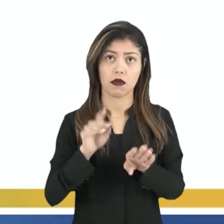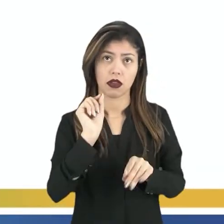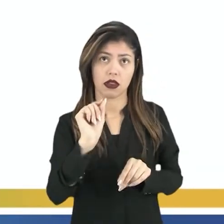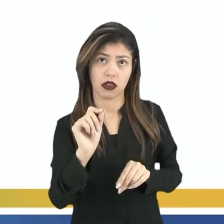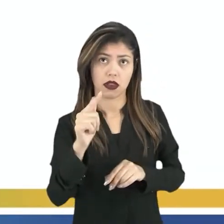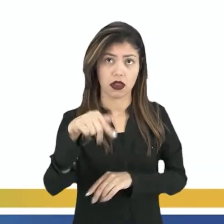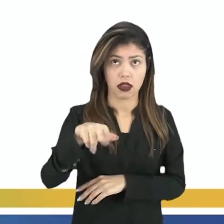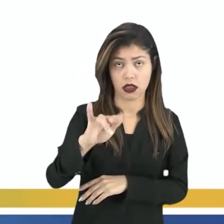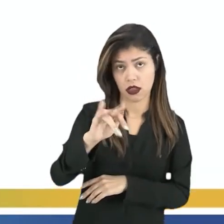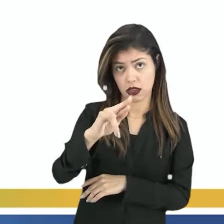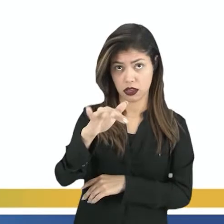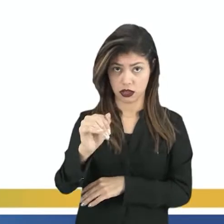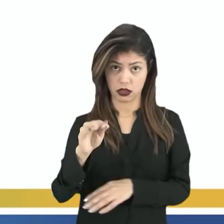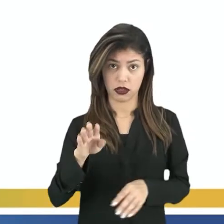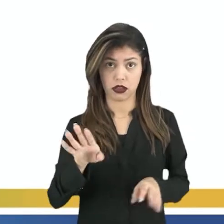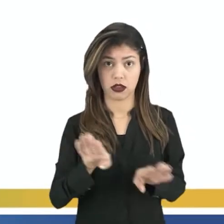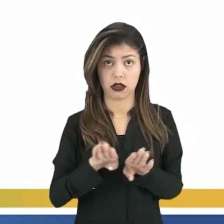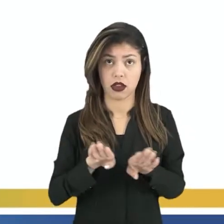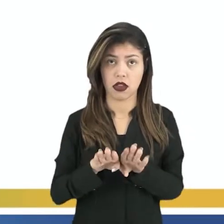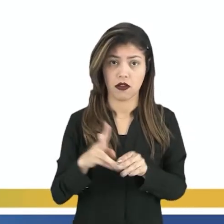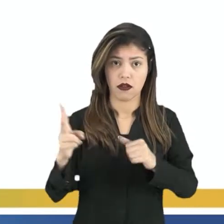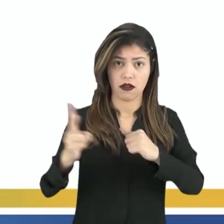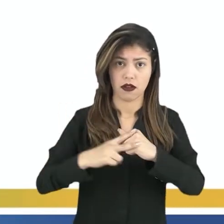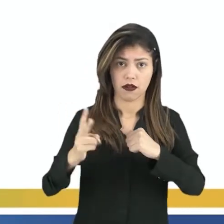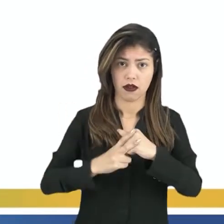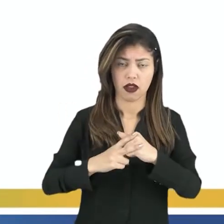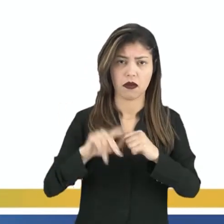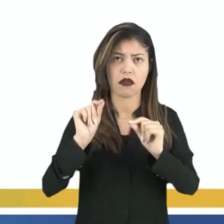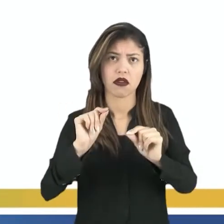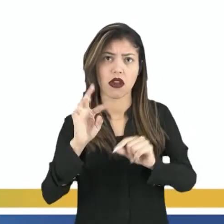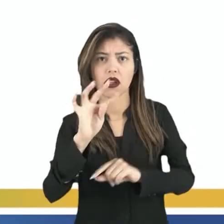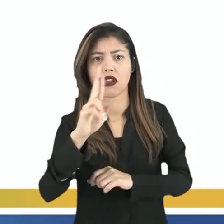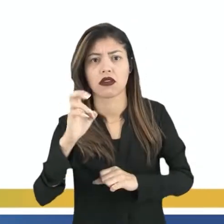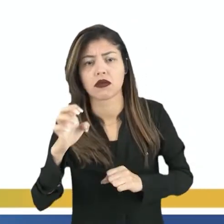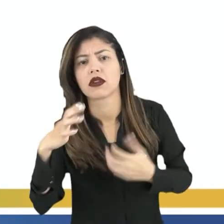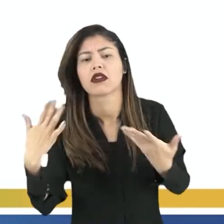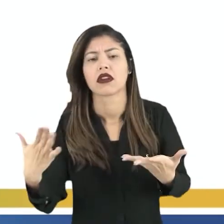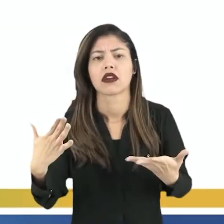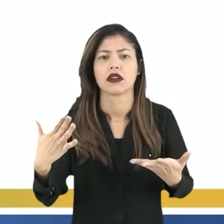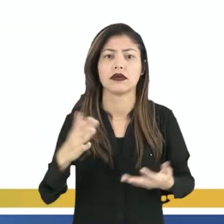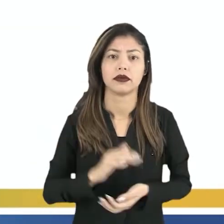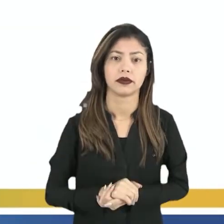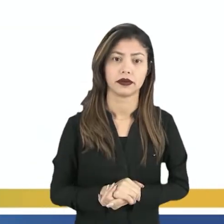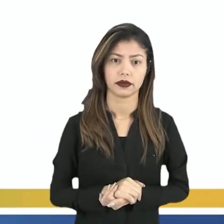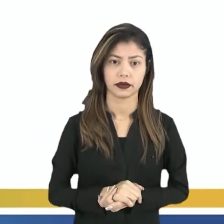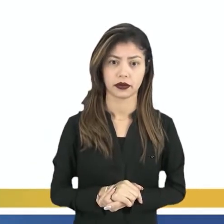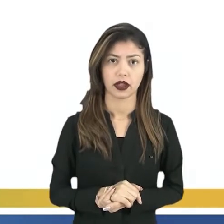question, em seguida o nosso verbo to be, para só então usar o pronome, ok?